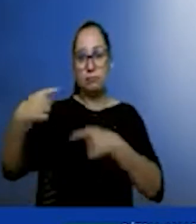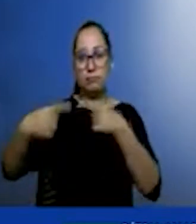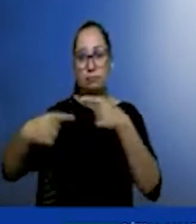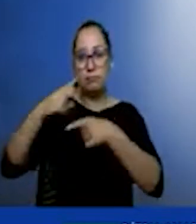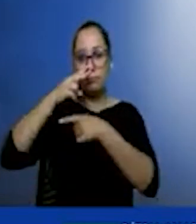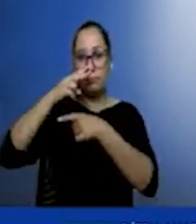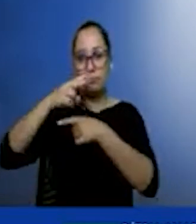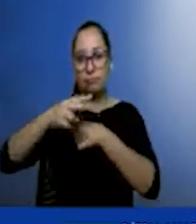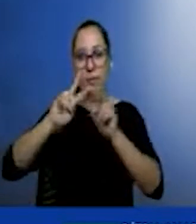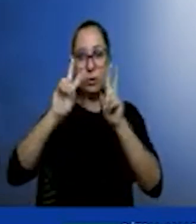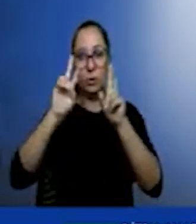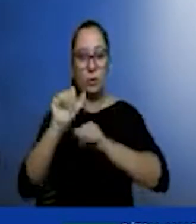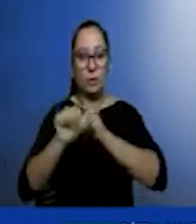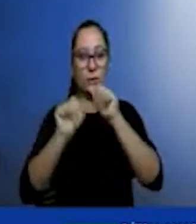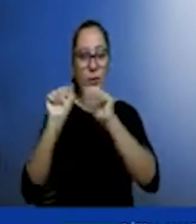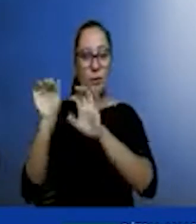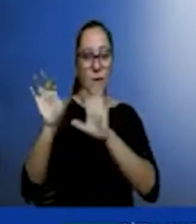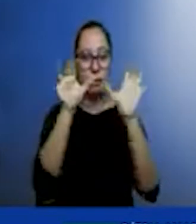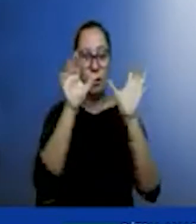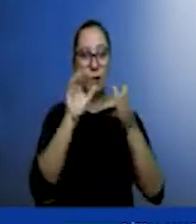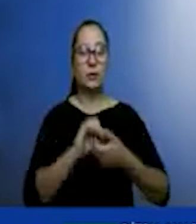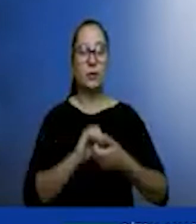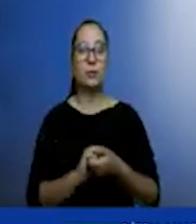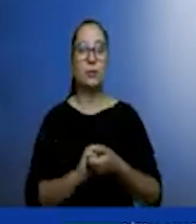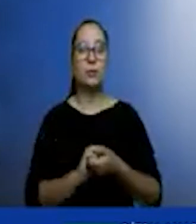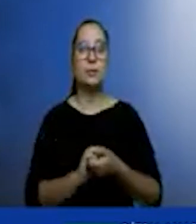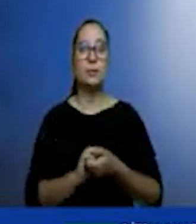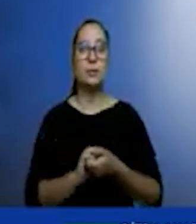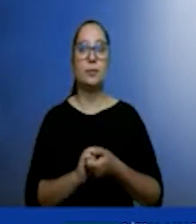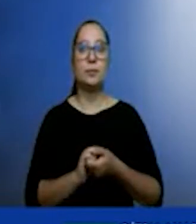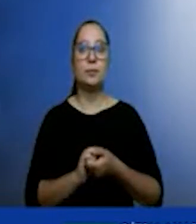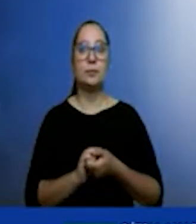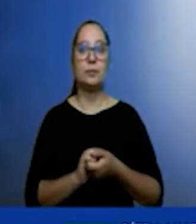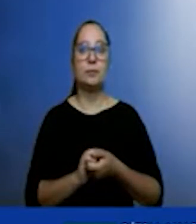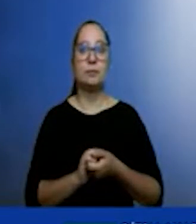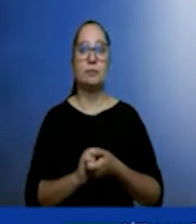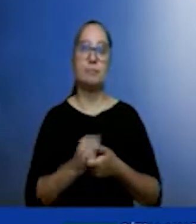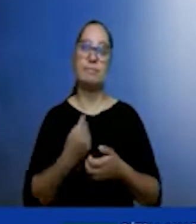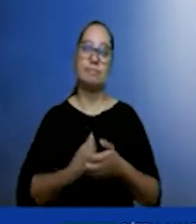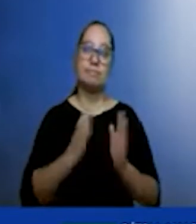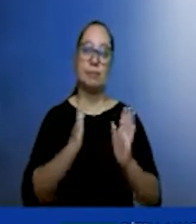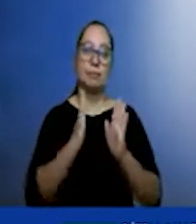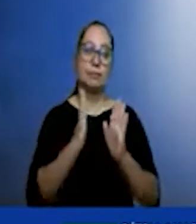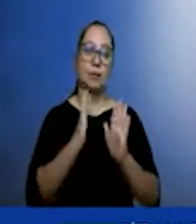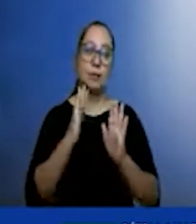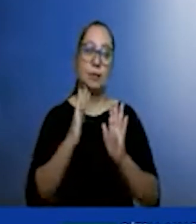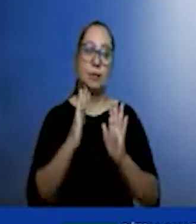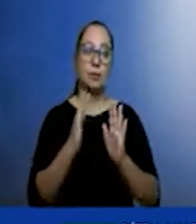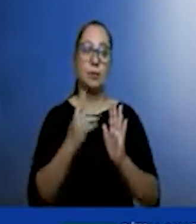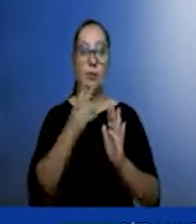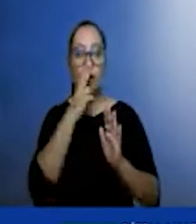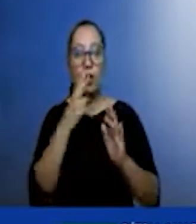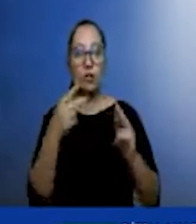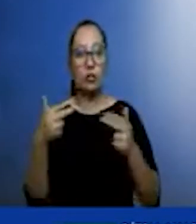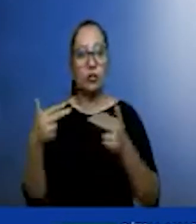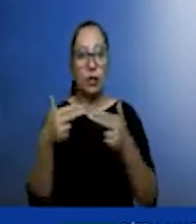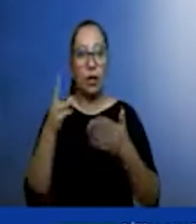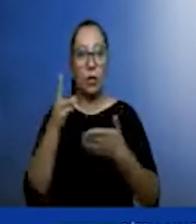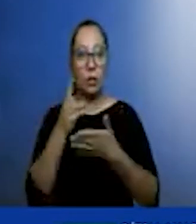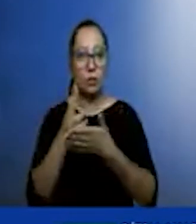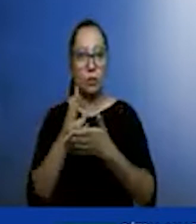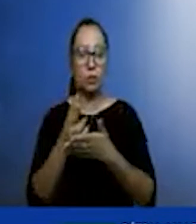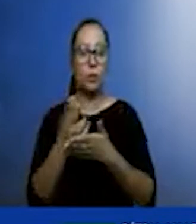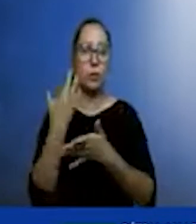das mudanças climáticas, e a gente acabou de viver um período mais intenso de guerra, que continua aí, ninguém sabe muito bem qual vai